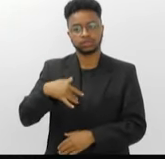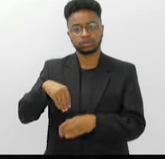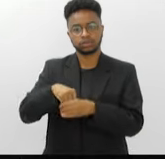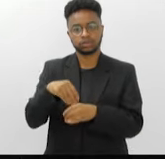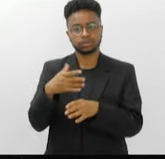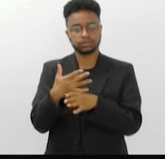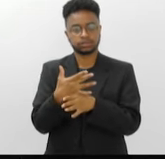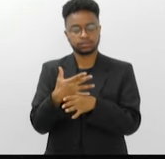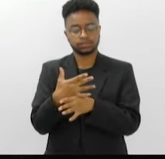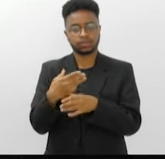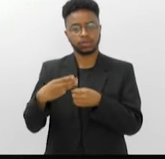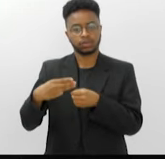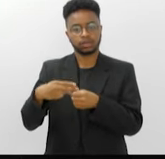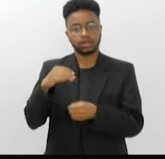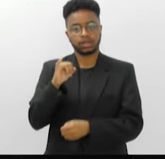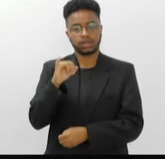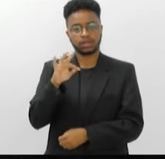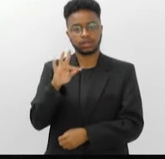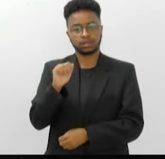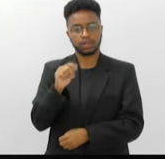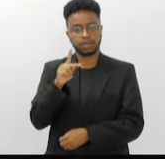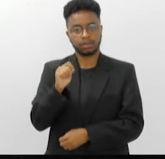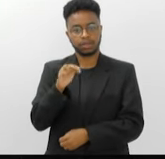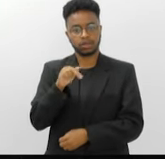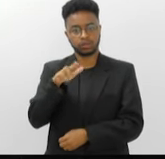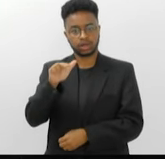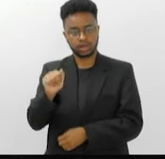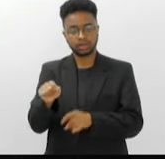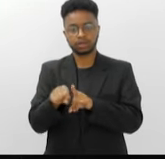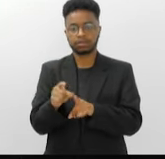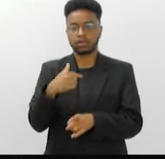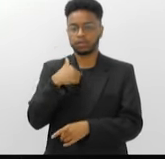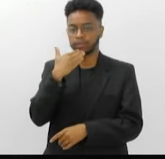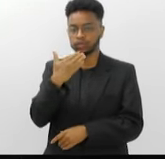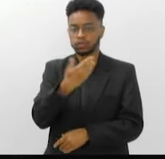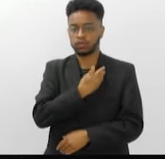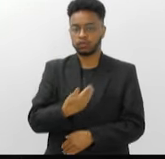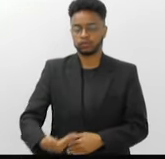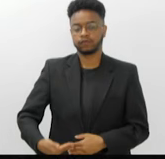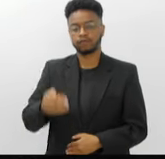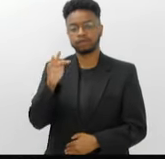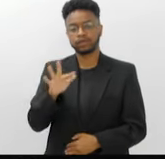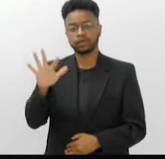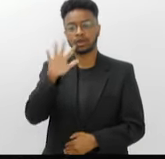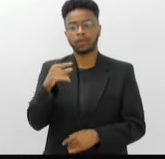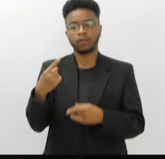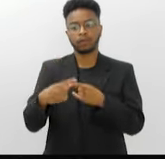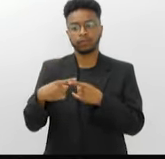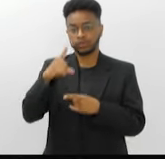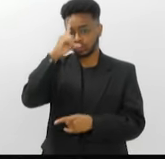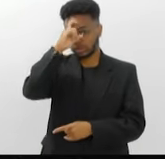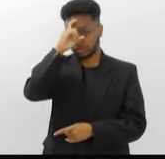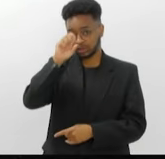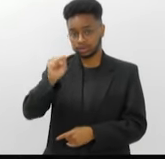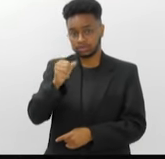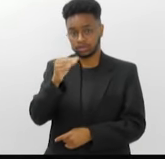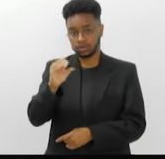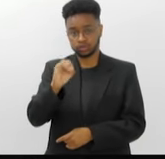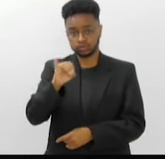Vou fazer um requerimento encaminhando para o governo federal, porque o Hospital São José do Avaí,